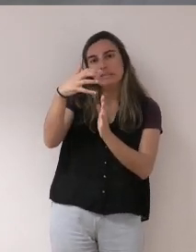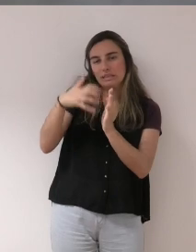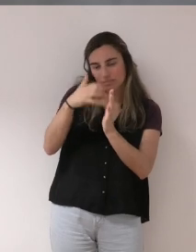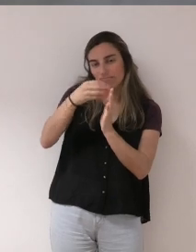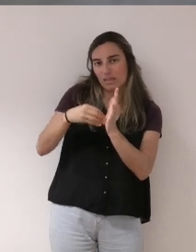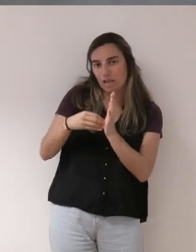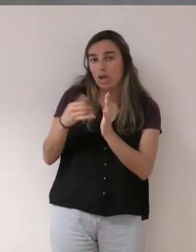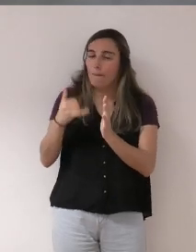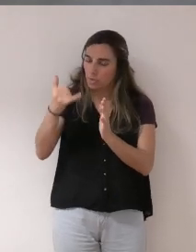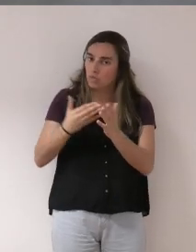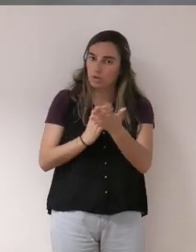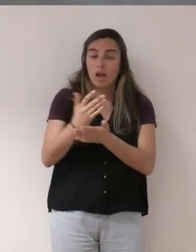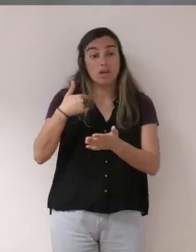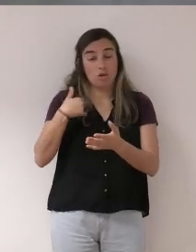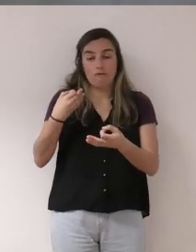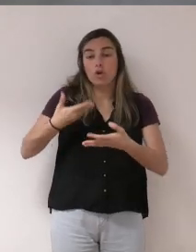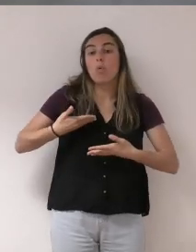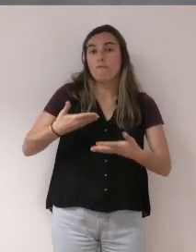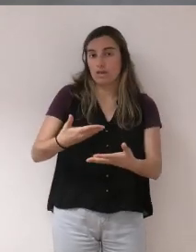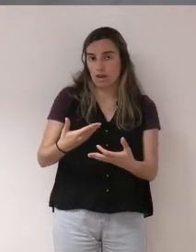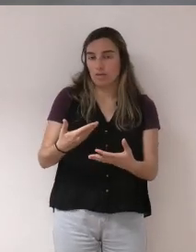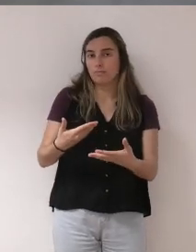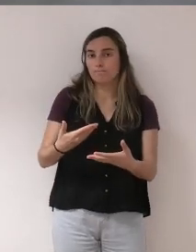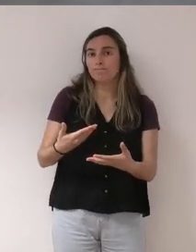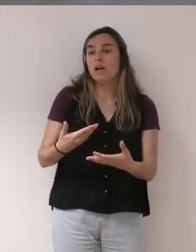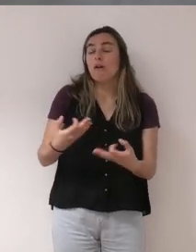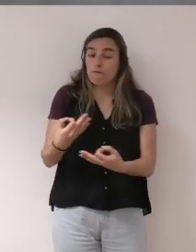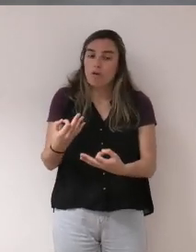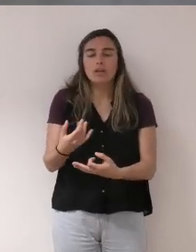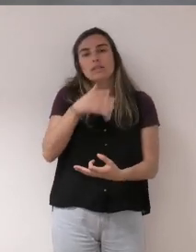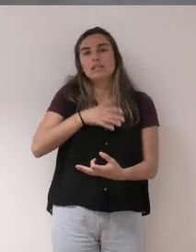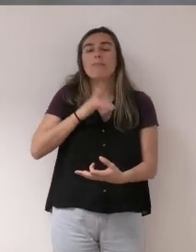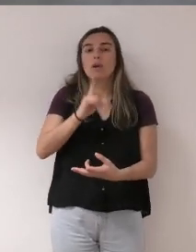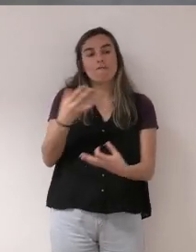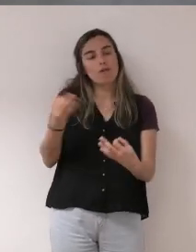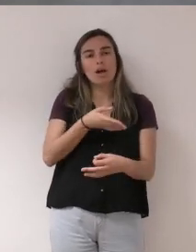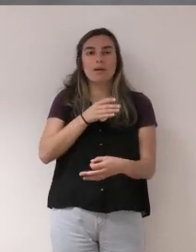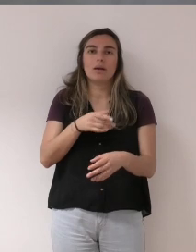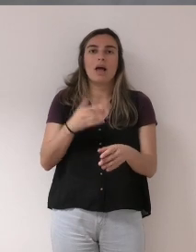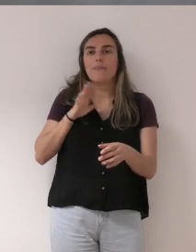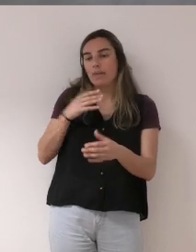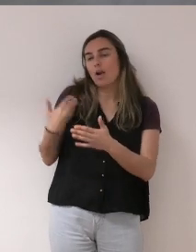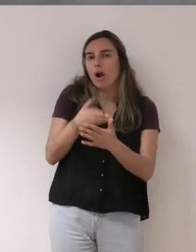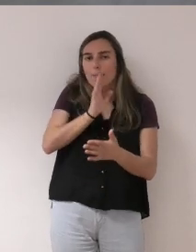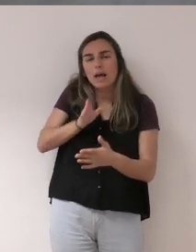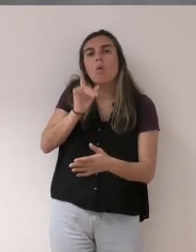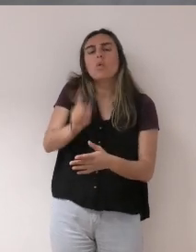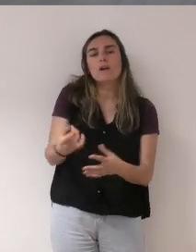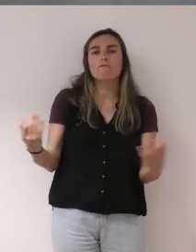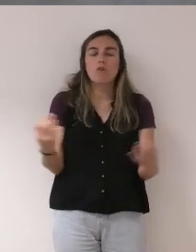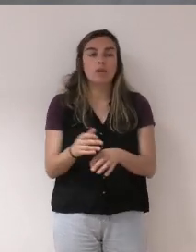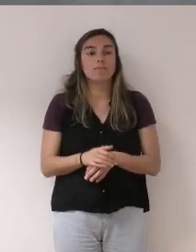conversa. Perfeitamente. Eu, quando fui convidado para aqui, foi-me dito que aquilo que é o hábito destas sessões é o de